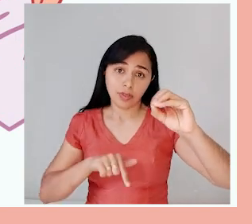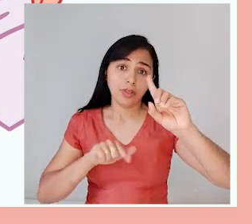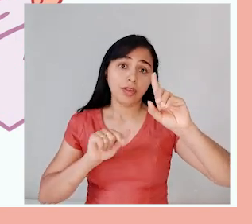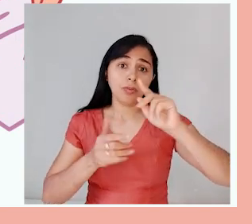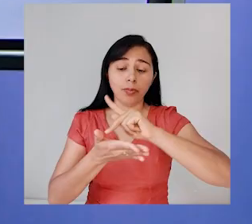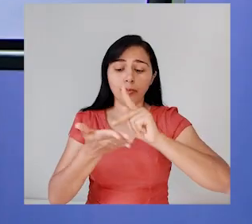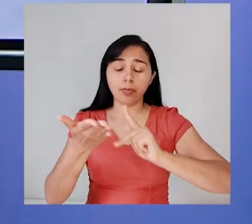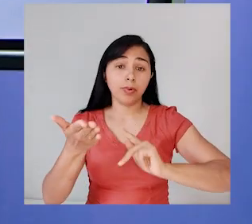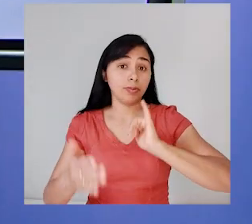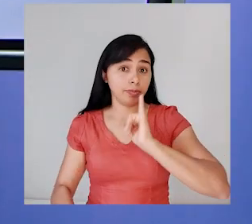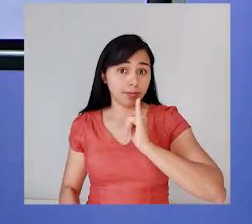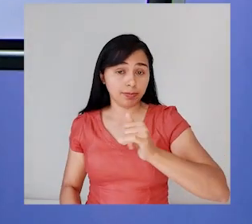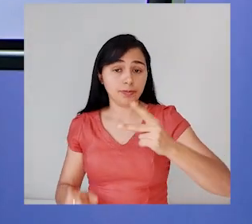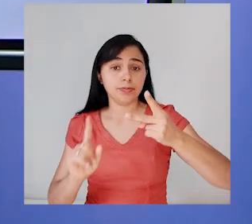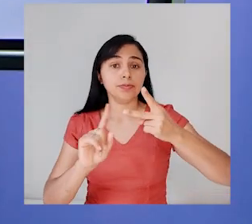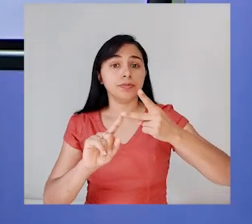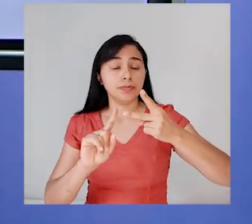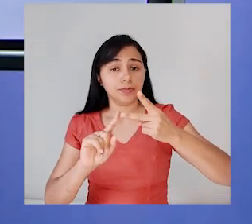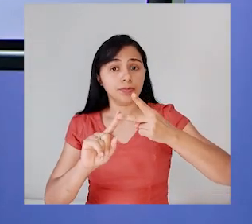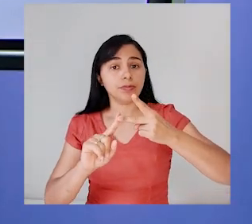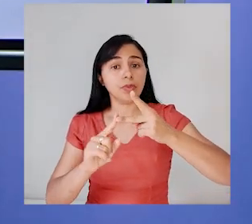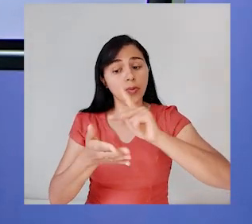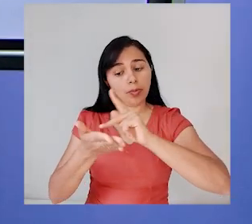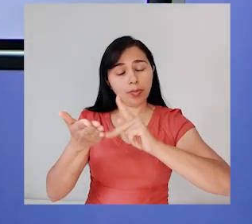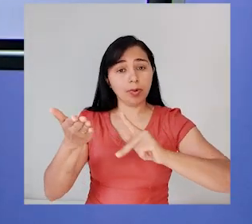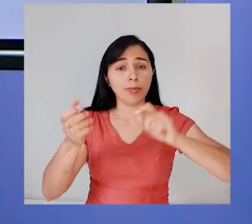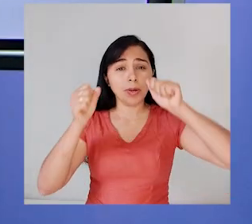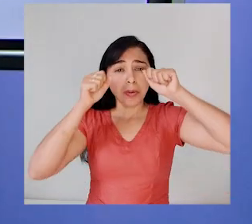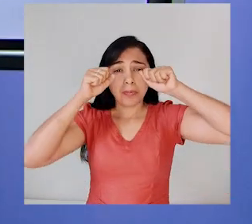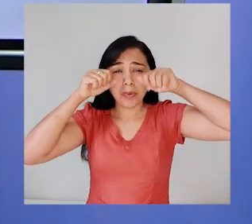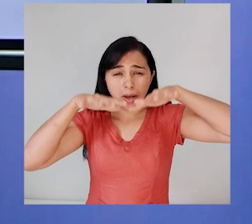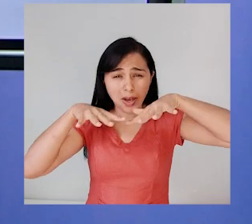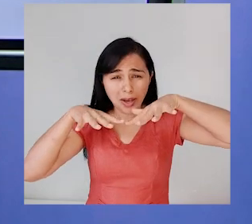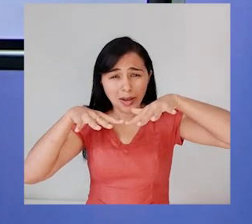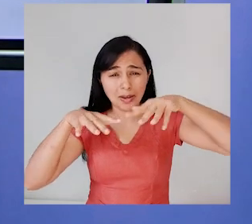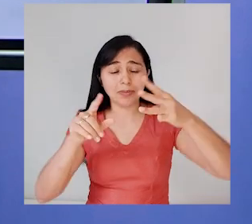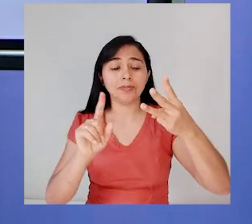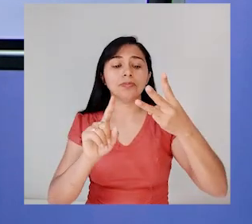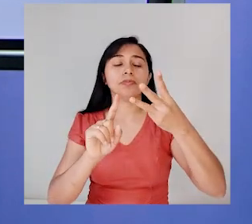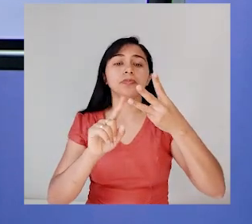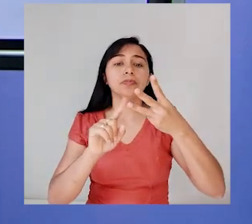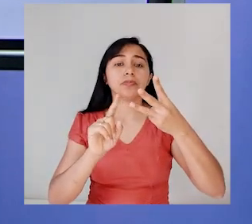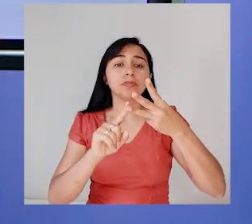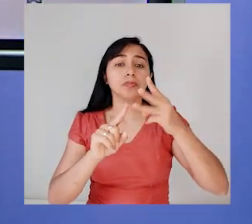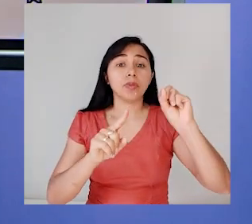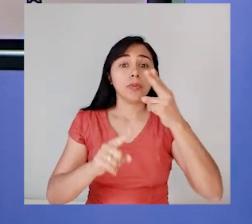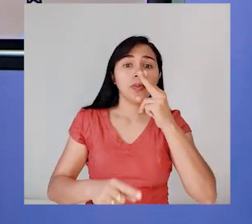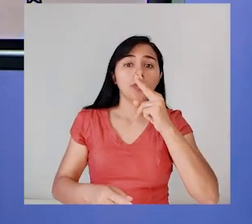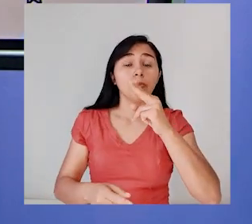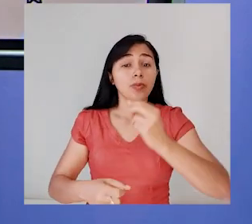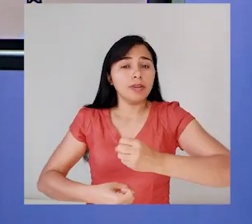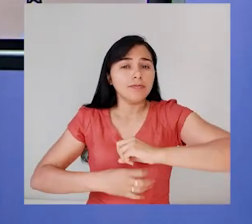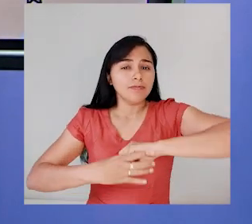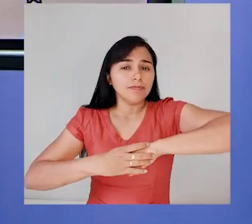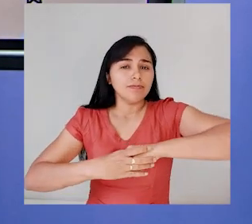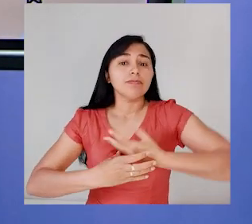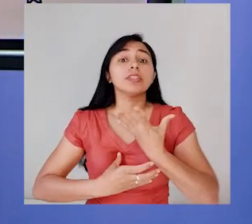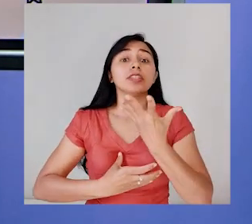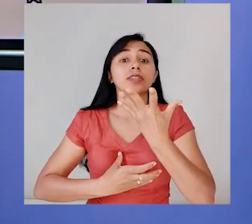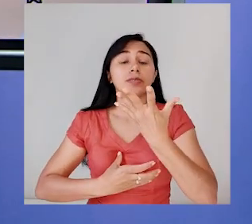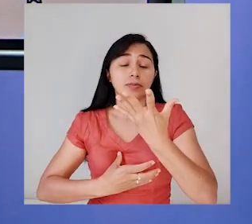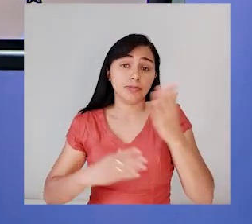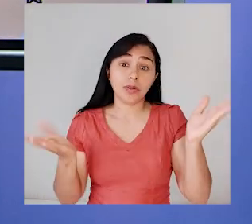poema lírico. Vamos agora conhecer cada uma das características desses gêneros. O